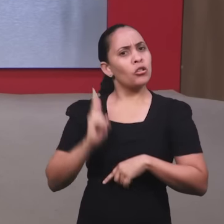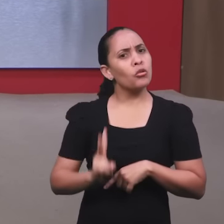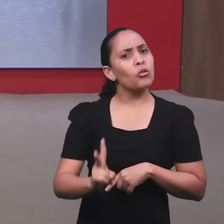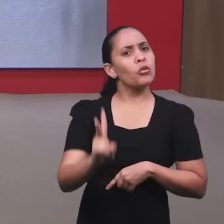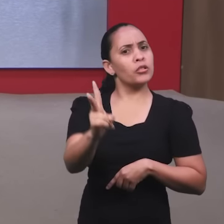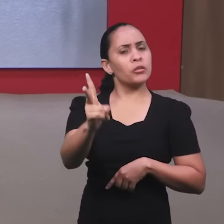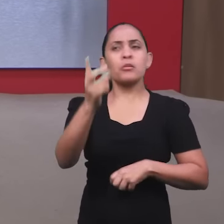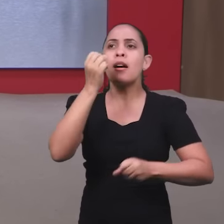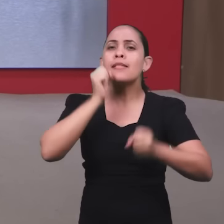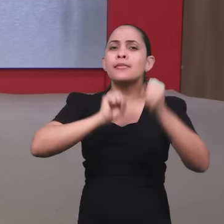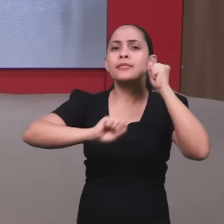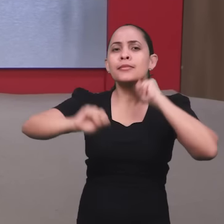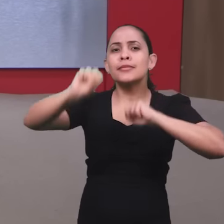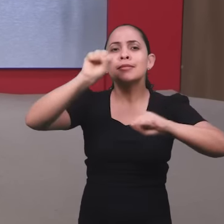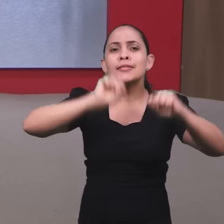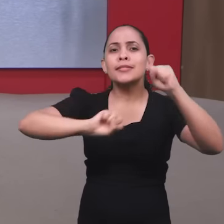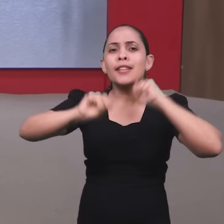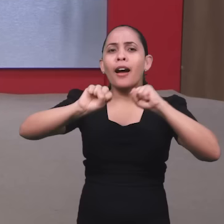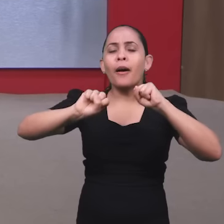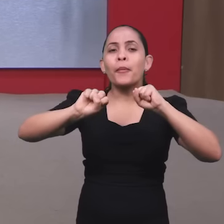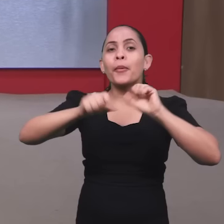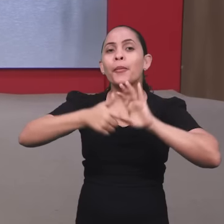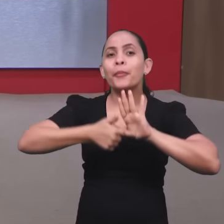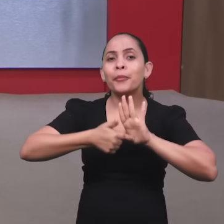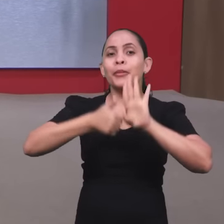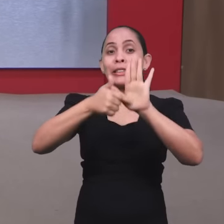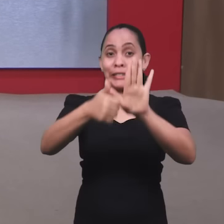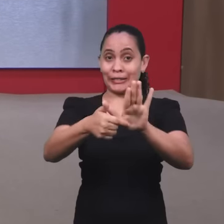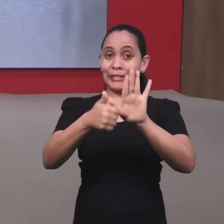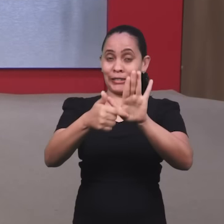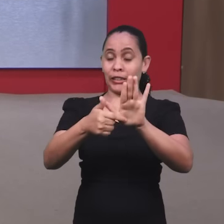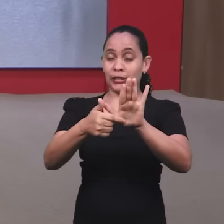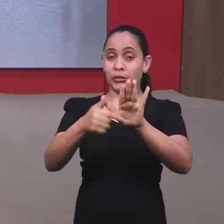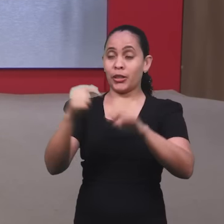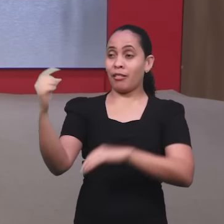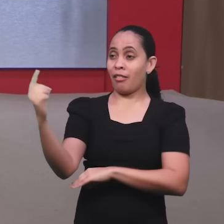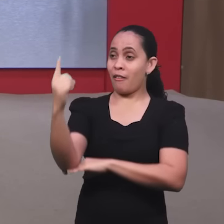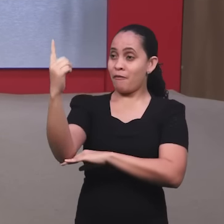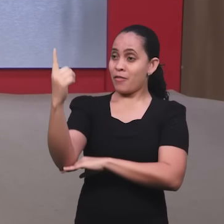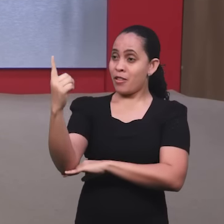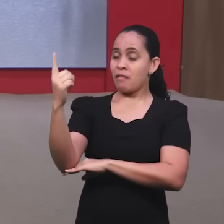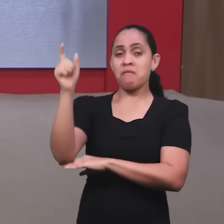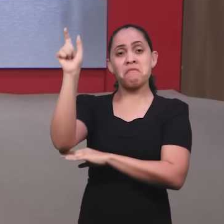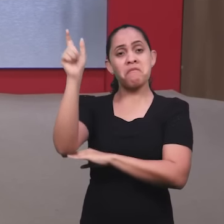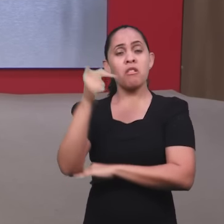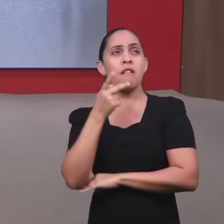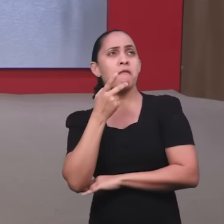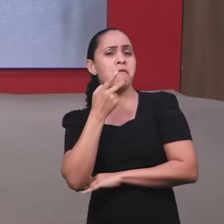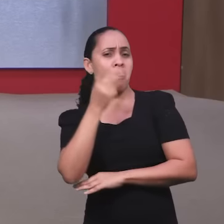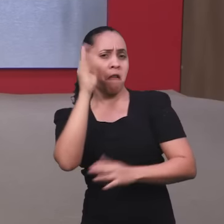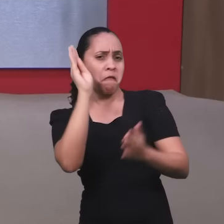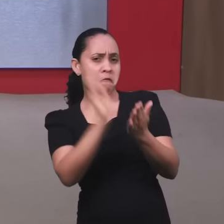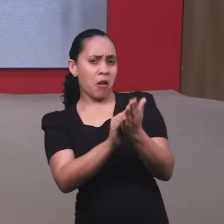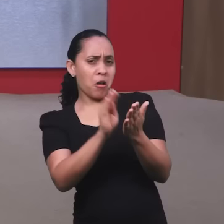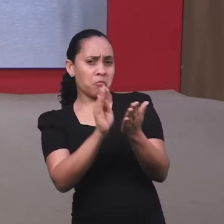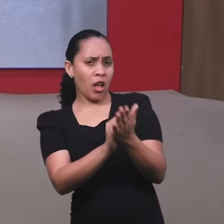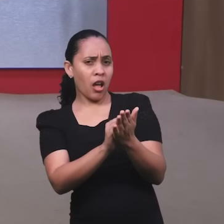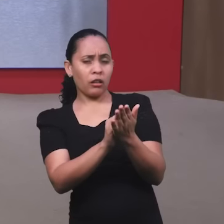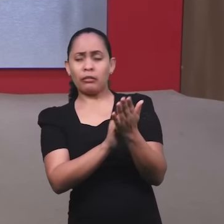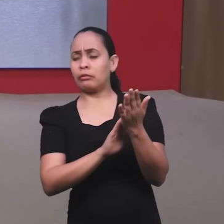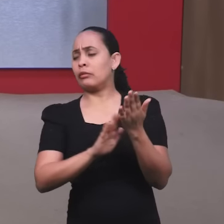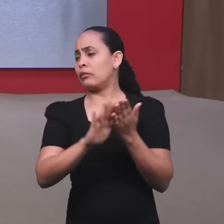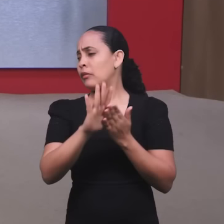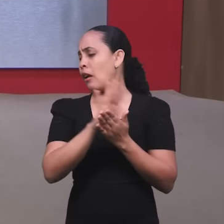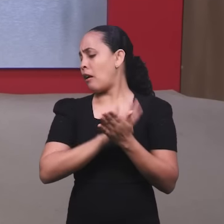salmo dizendo que nada lhe faltaria. E, na verdade, a vida